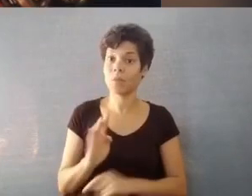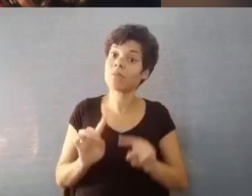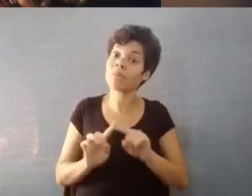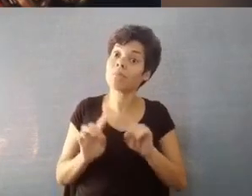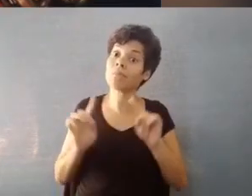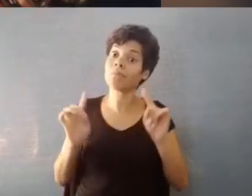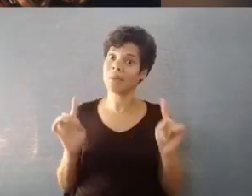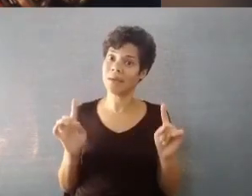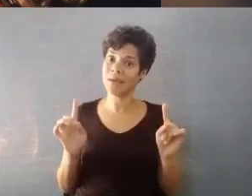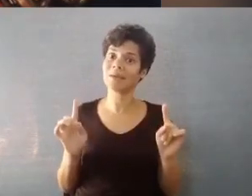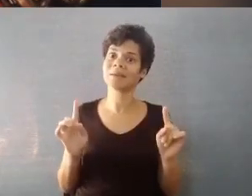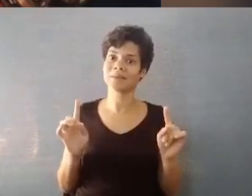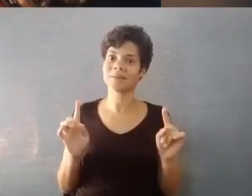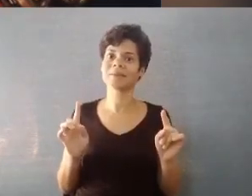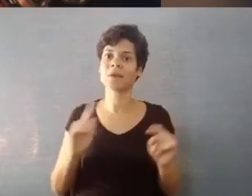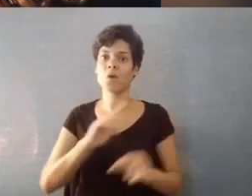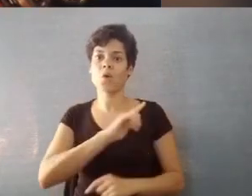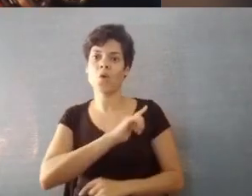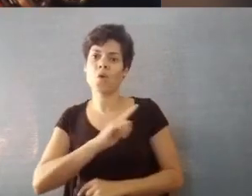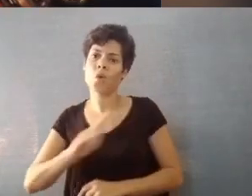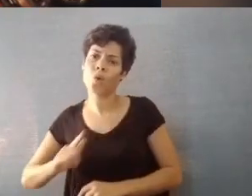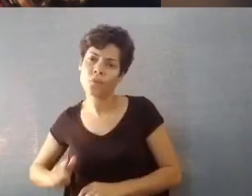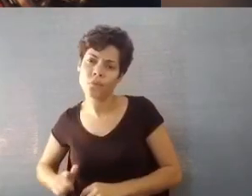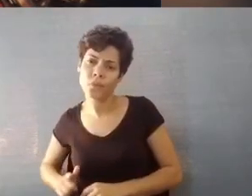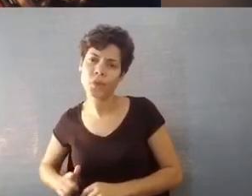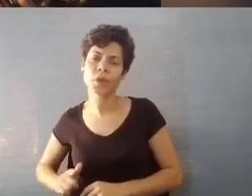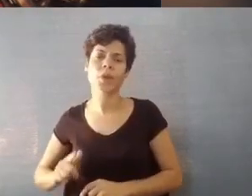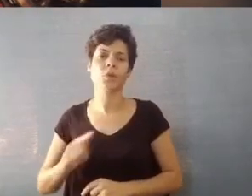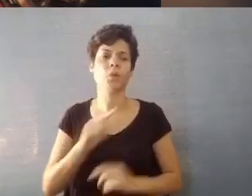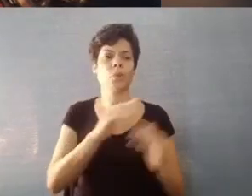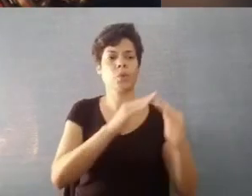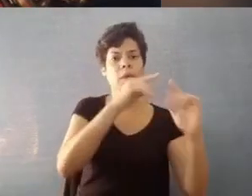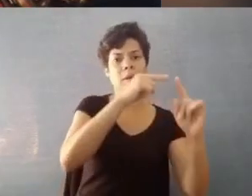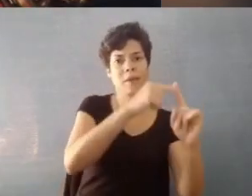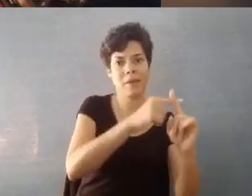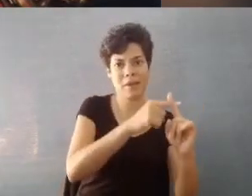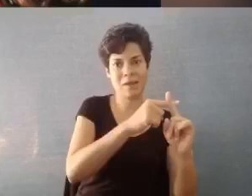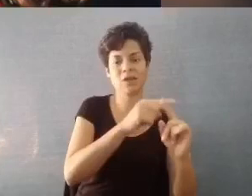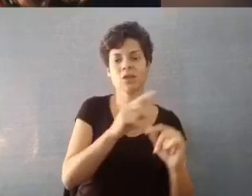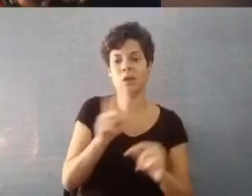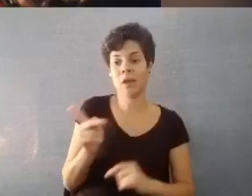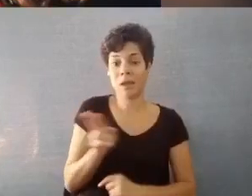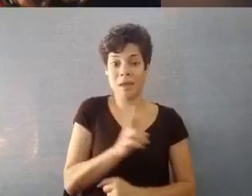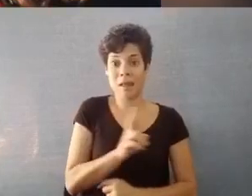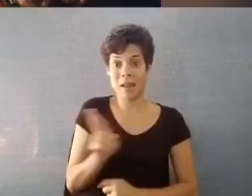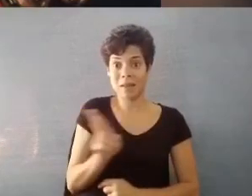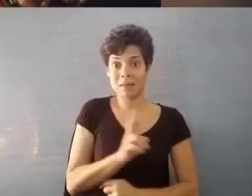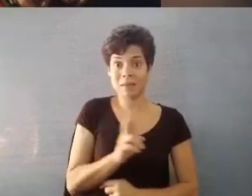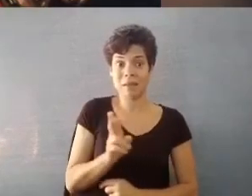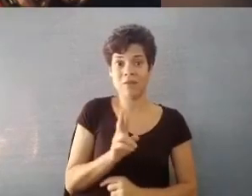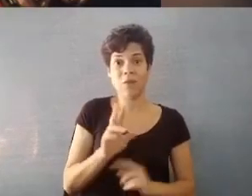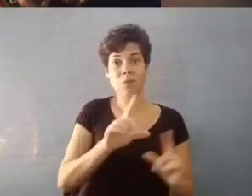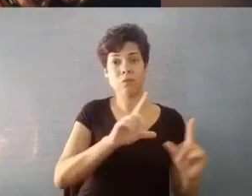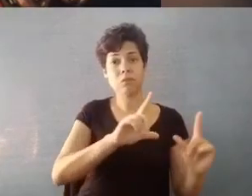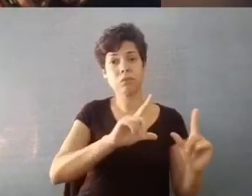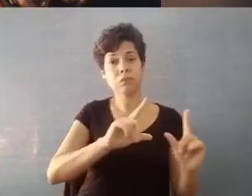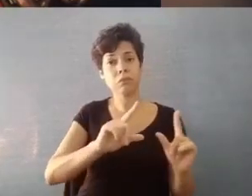Mas a relação entre o governo e a Igreja foi se desgastando com o